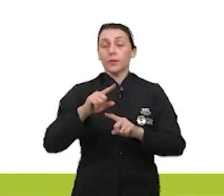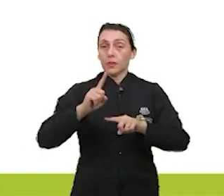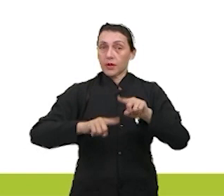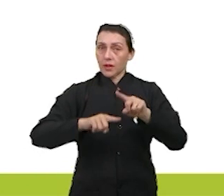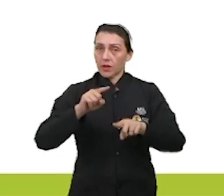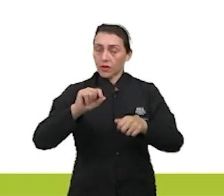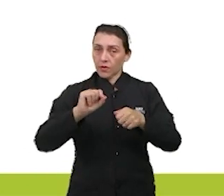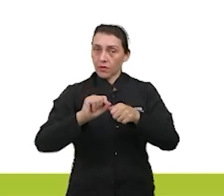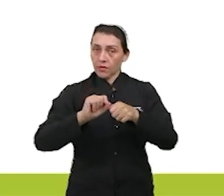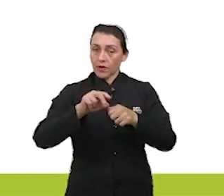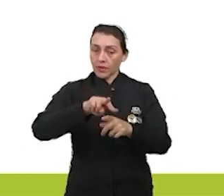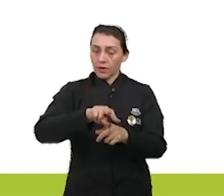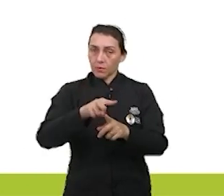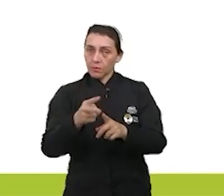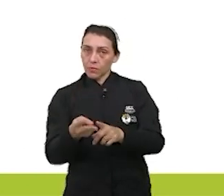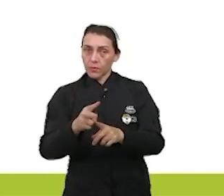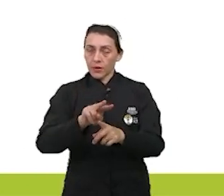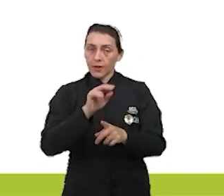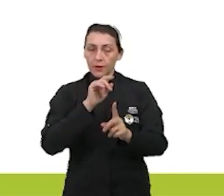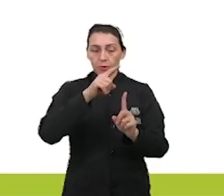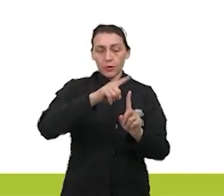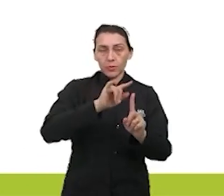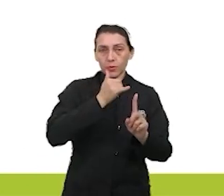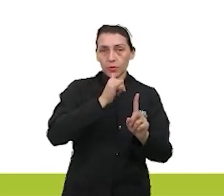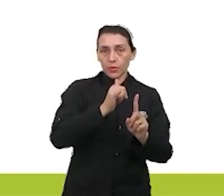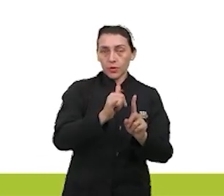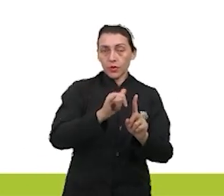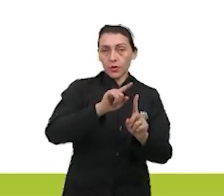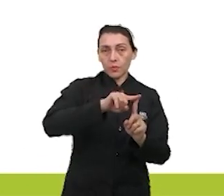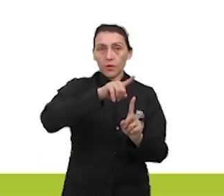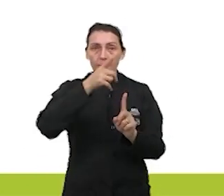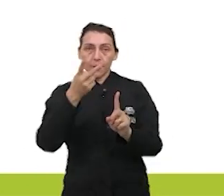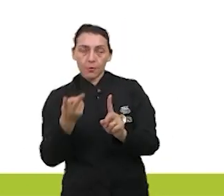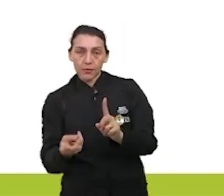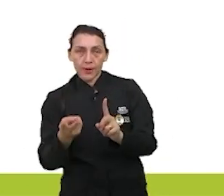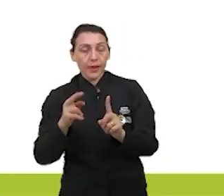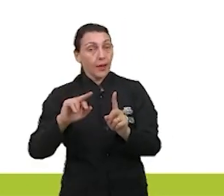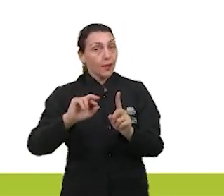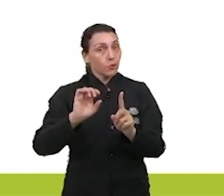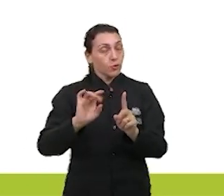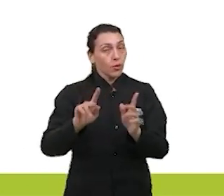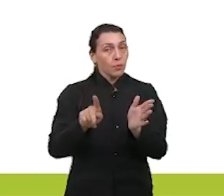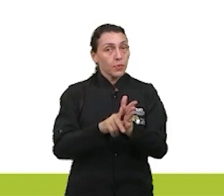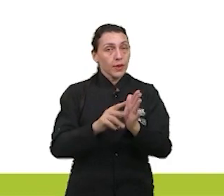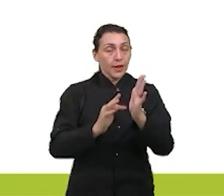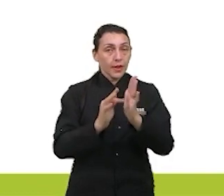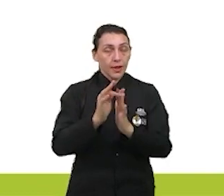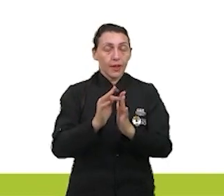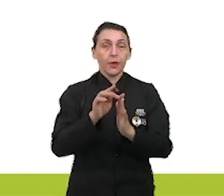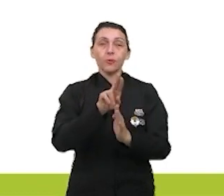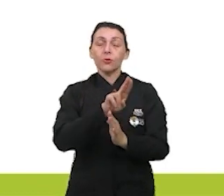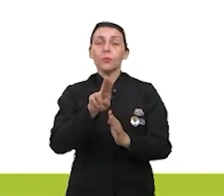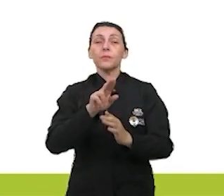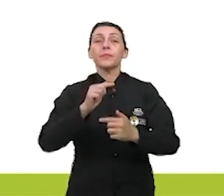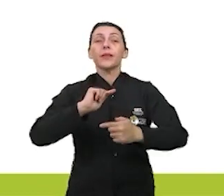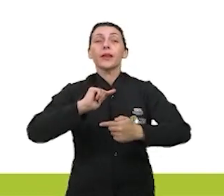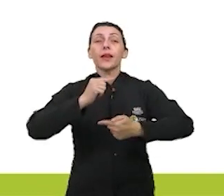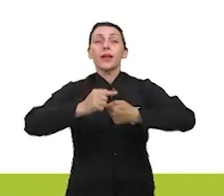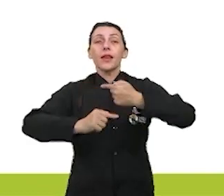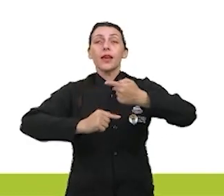faz a conversão de um tipo de energia em outra, que não seja apenas energia térmica, é chamada de